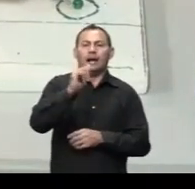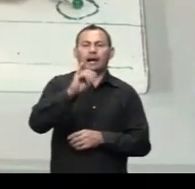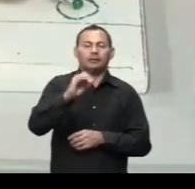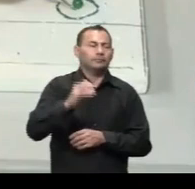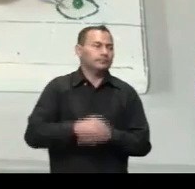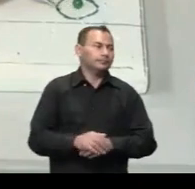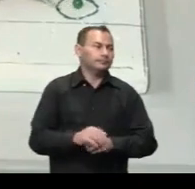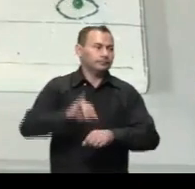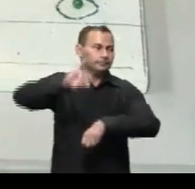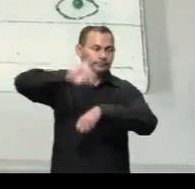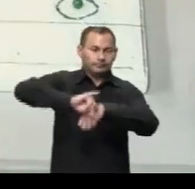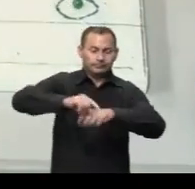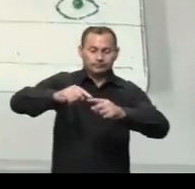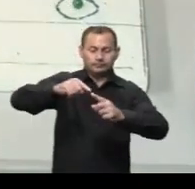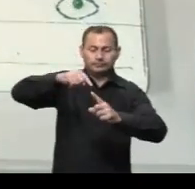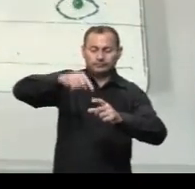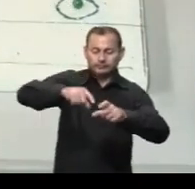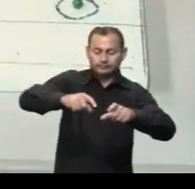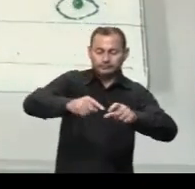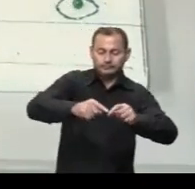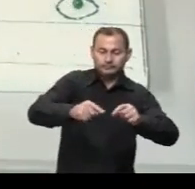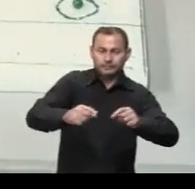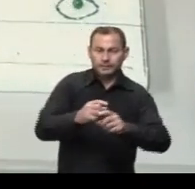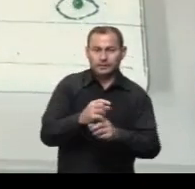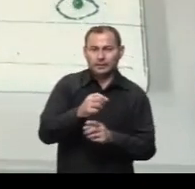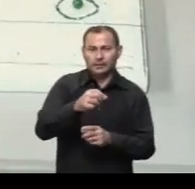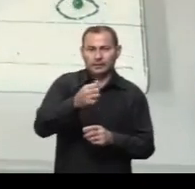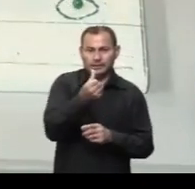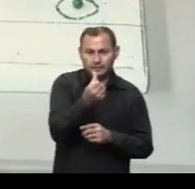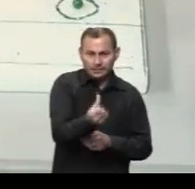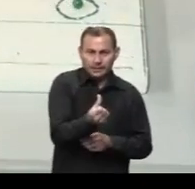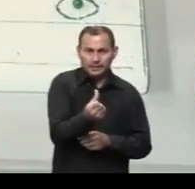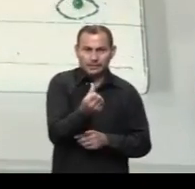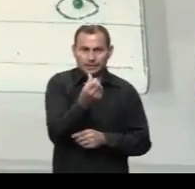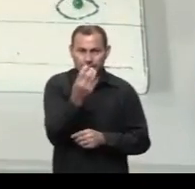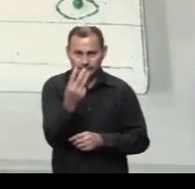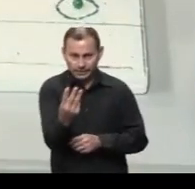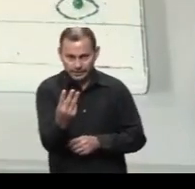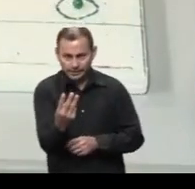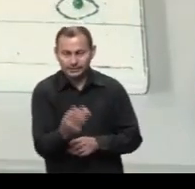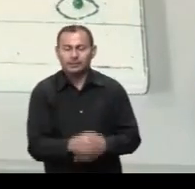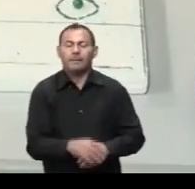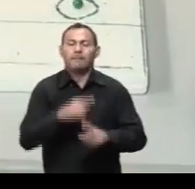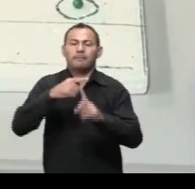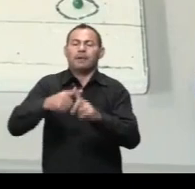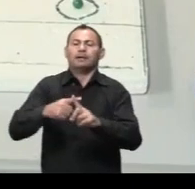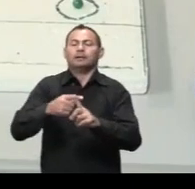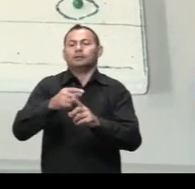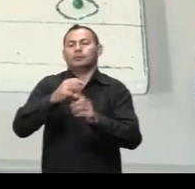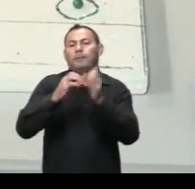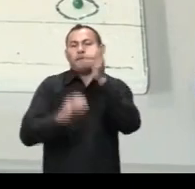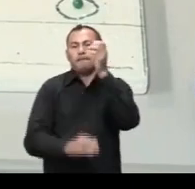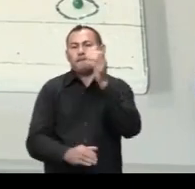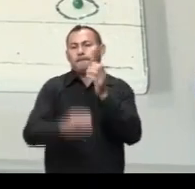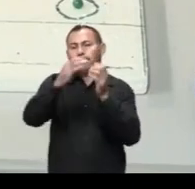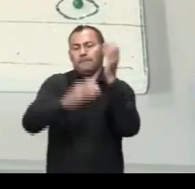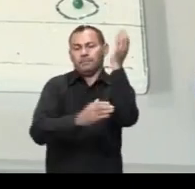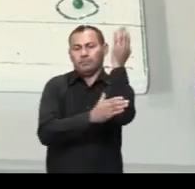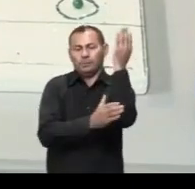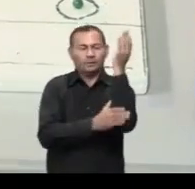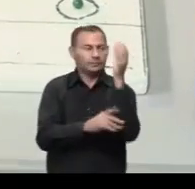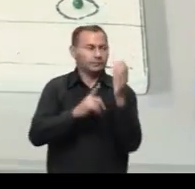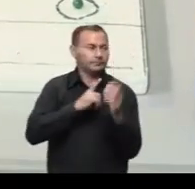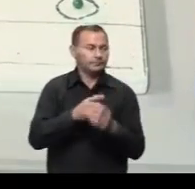poste, eu quero pegar o centro dele. Então, vou somar 6,63 mais metade do poste. Eu